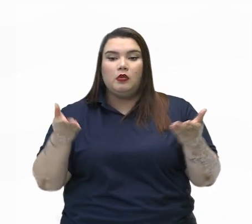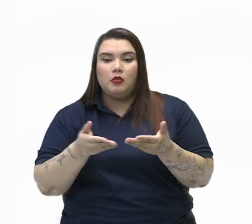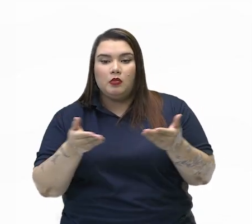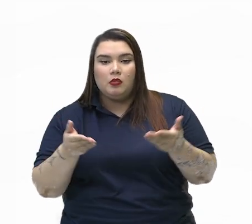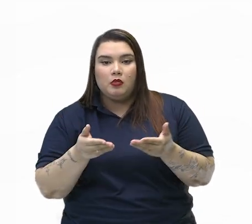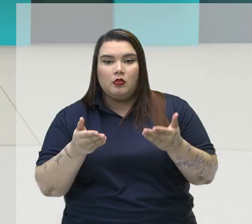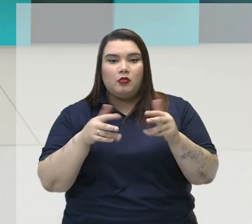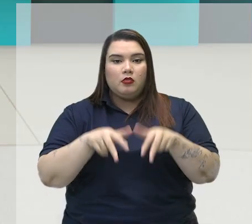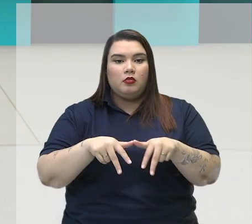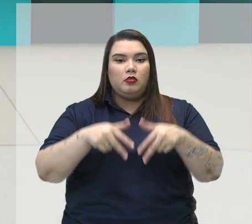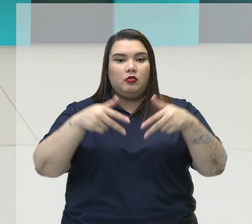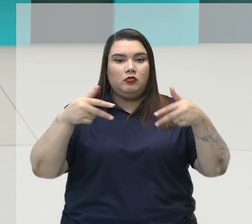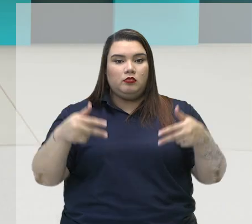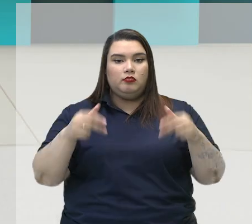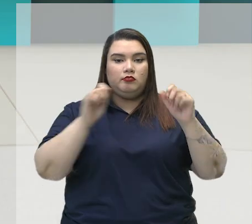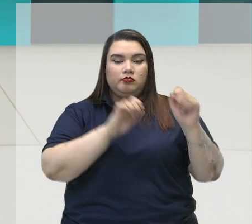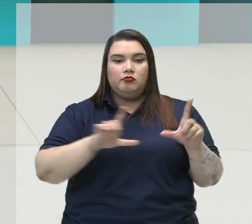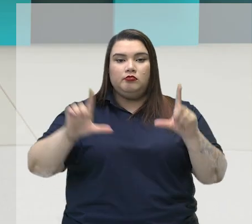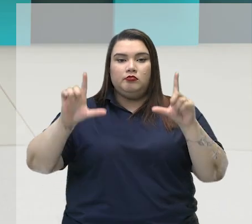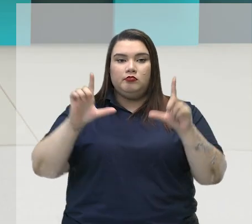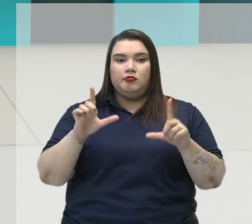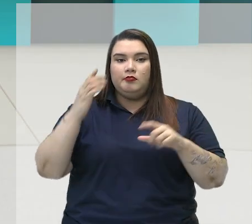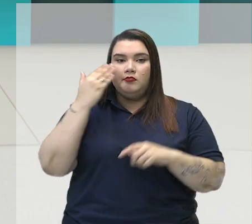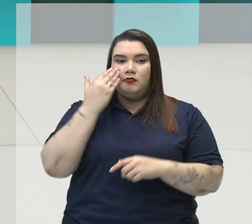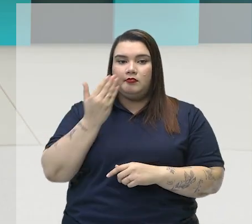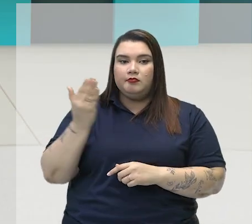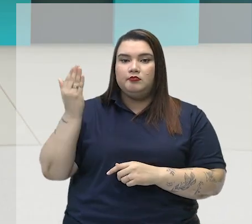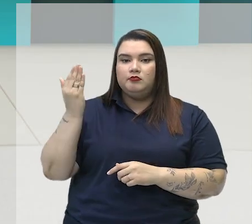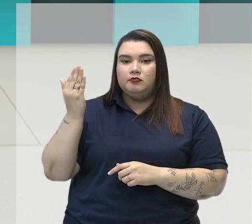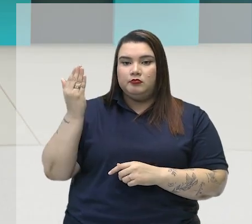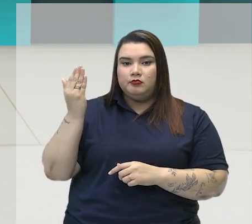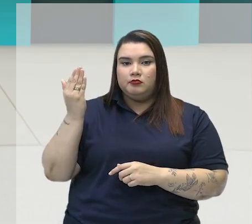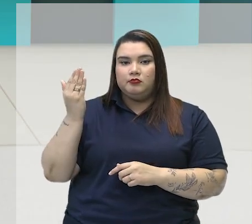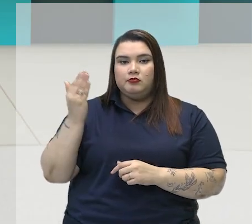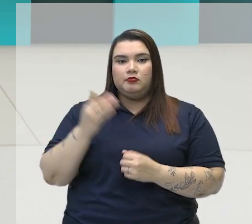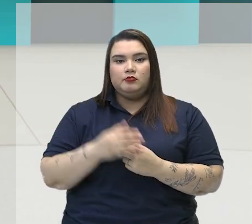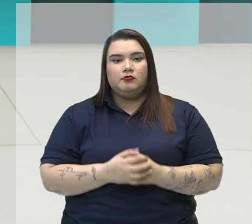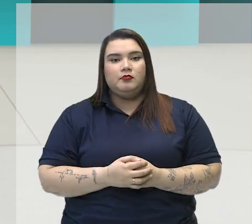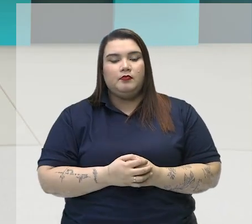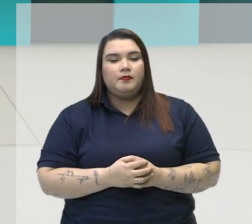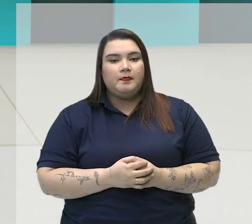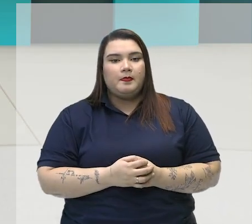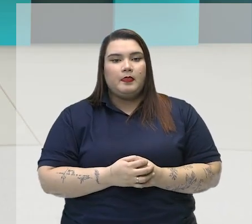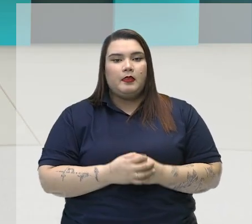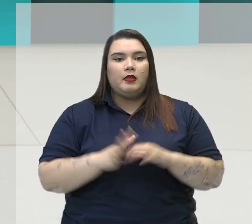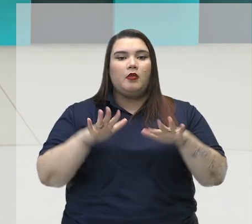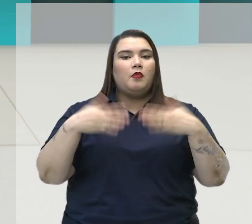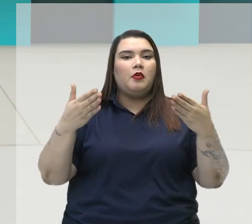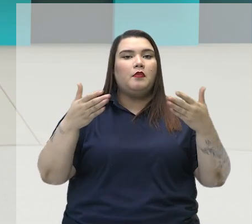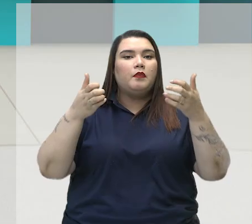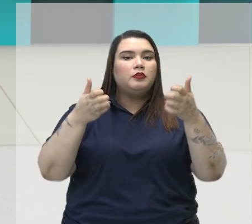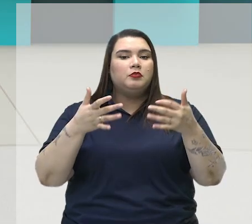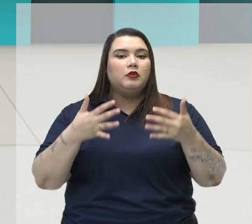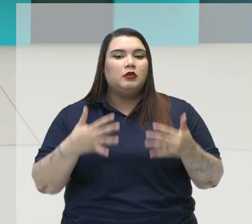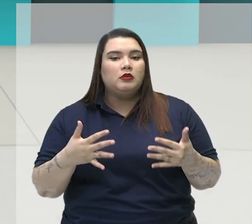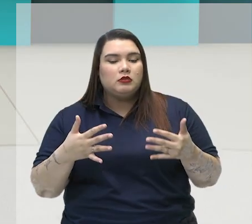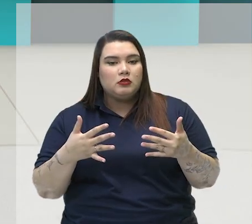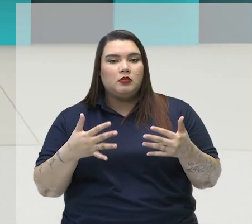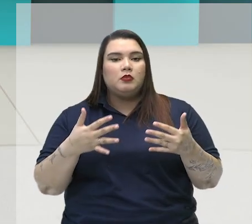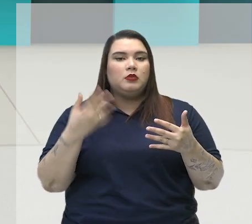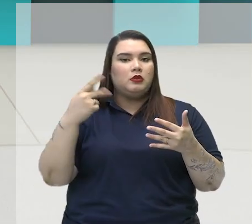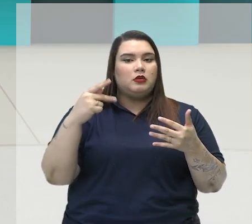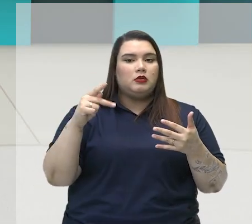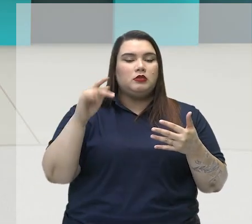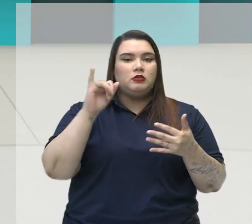agora o mural Etnia, certo? Pintado por Eduardo Cobra. Então, vamos ver qual é a mensagem